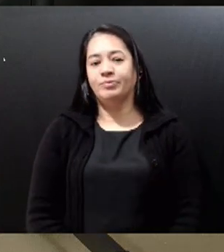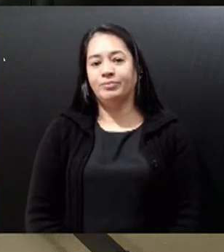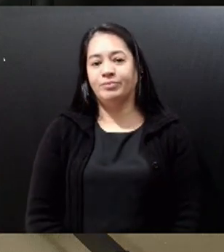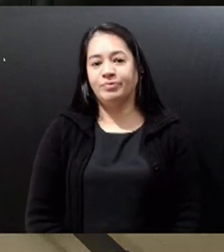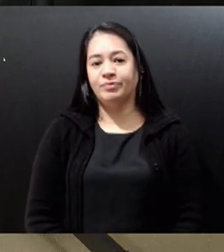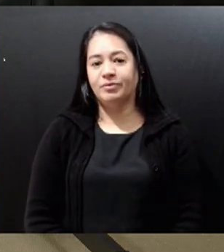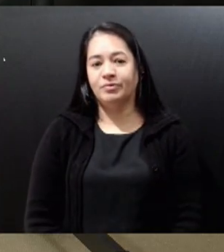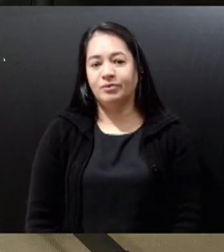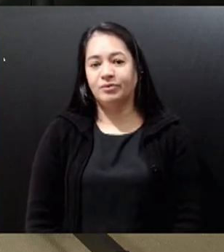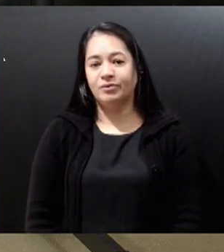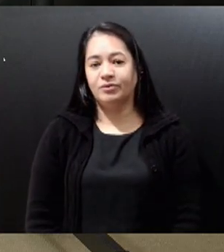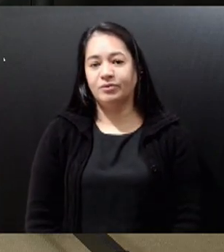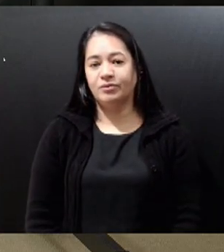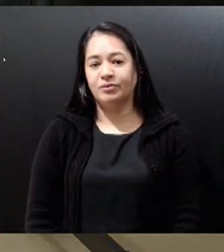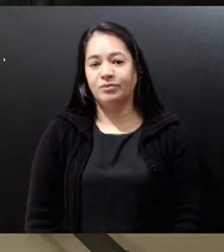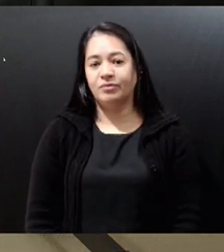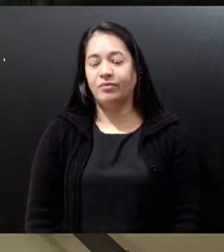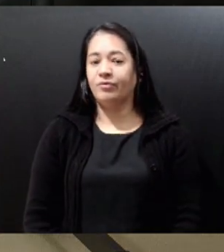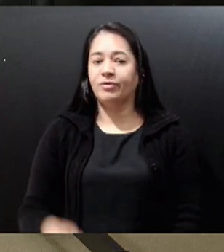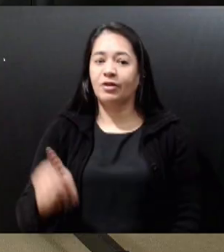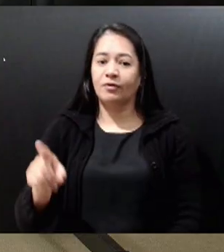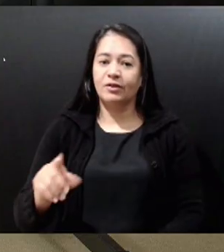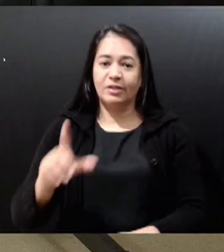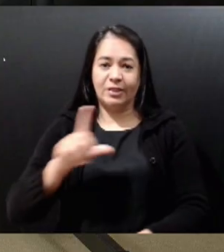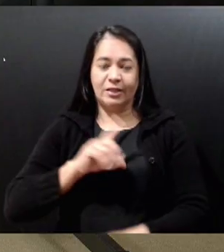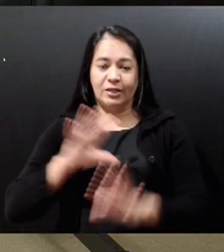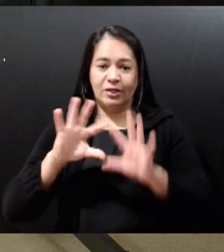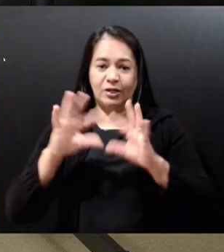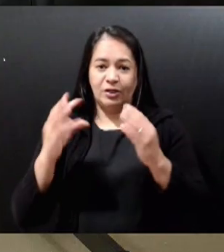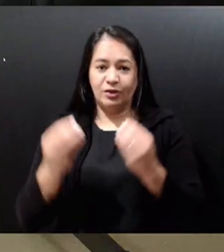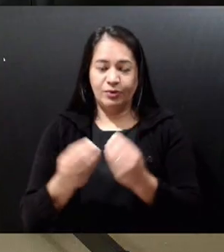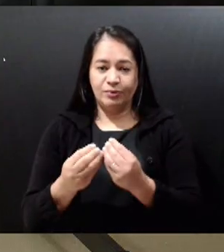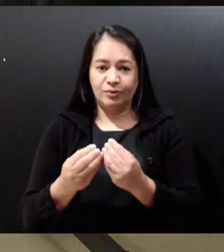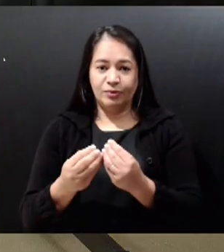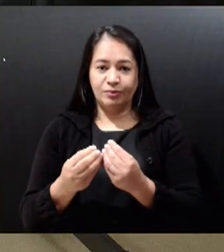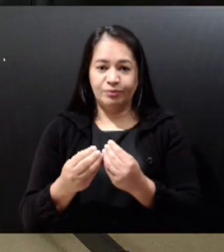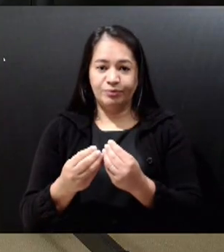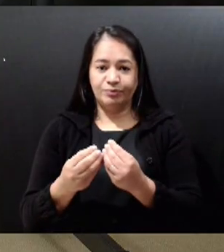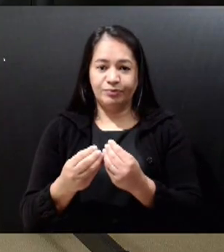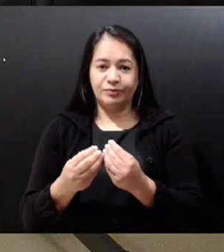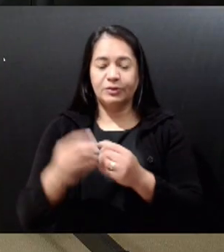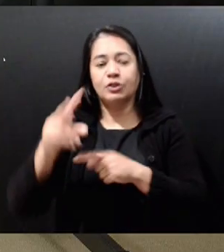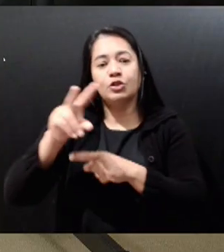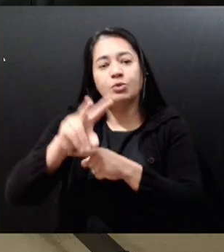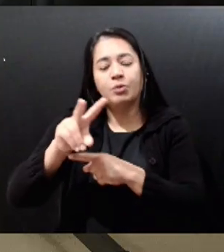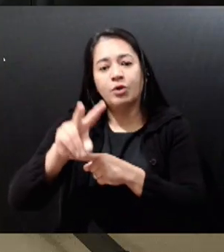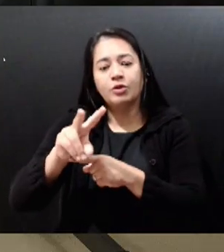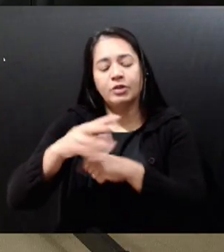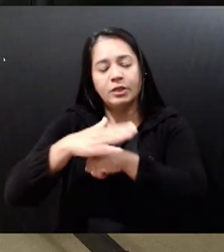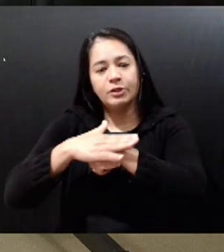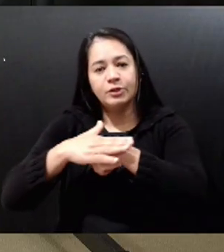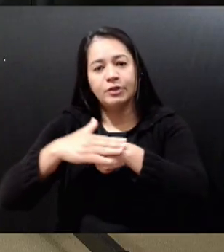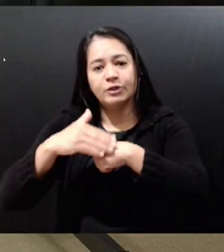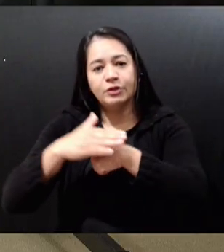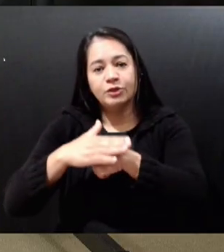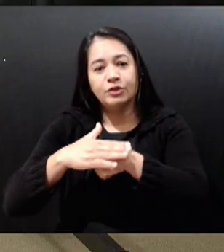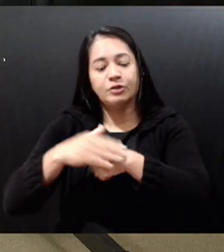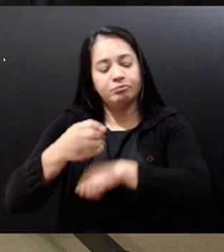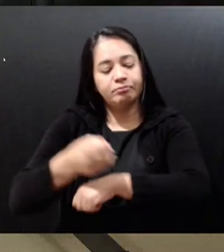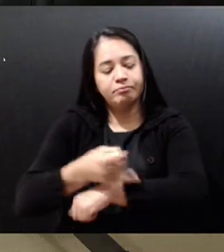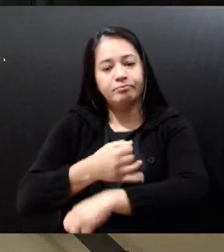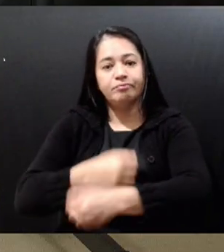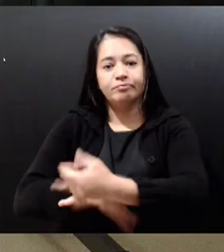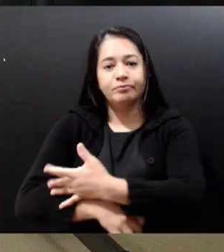Como você tem a família, esse núcleo, né, de proteção, de carinho, de afeto, que é